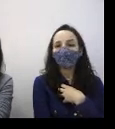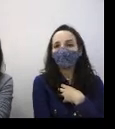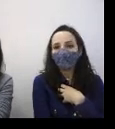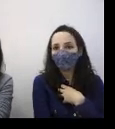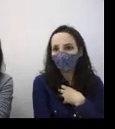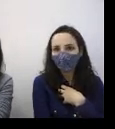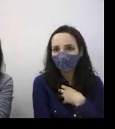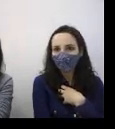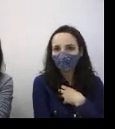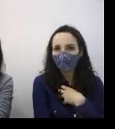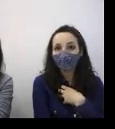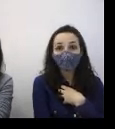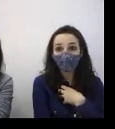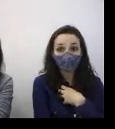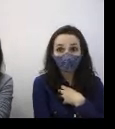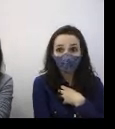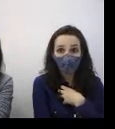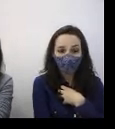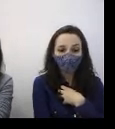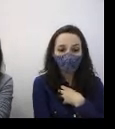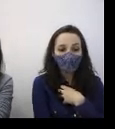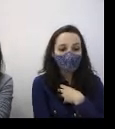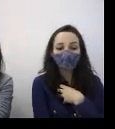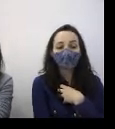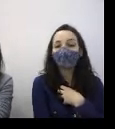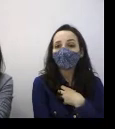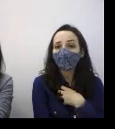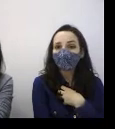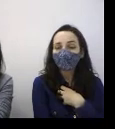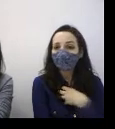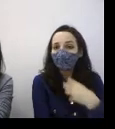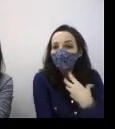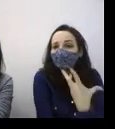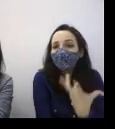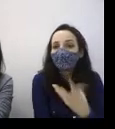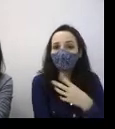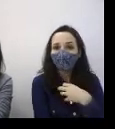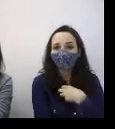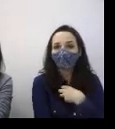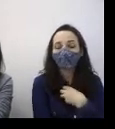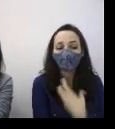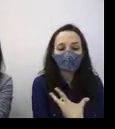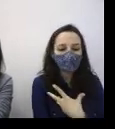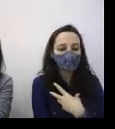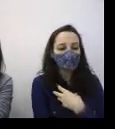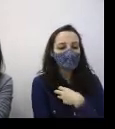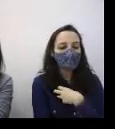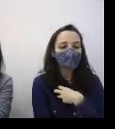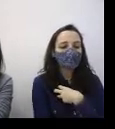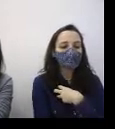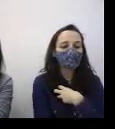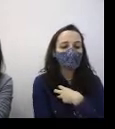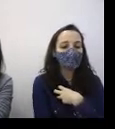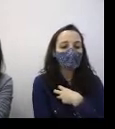em conflitos até muitas vezes que não são reais, e não sobra energia, não sobra vida